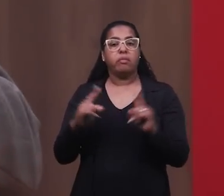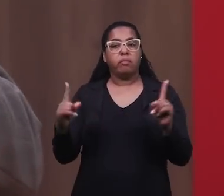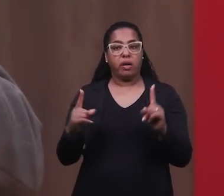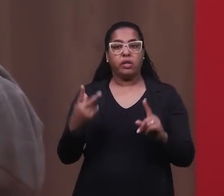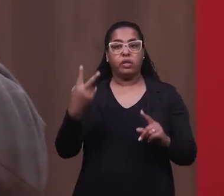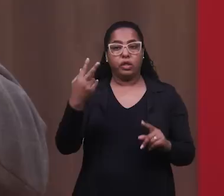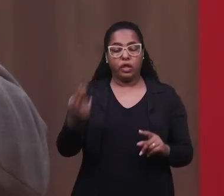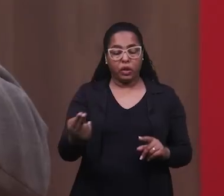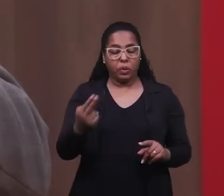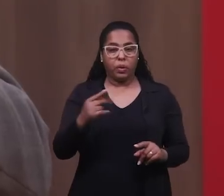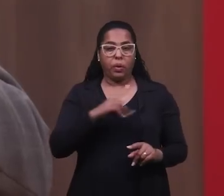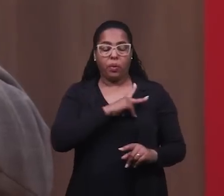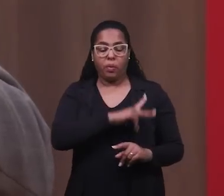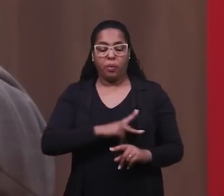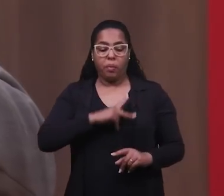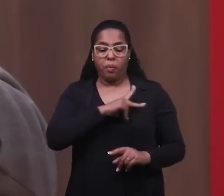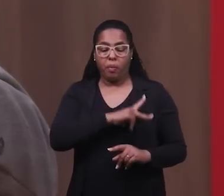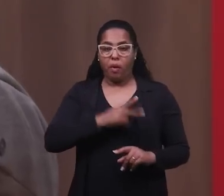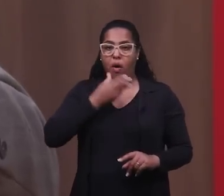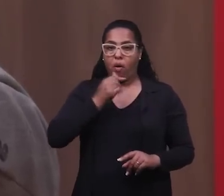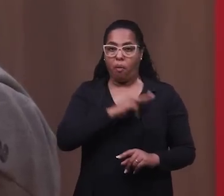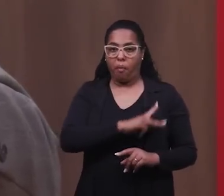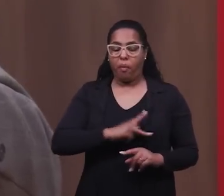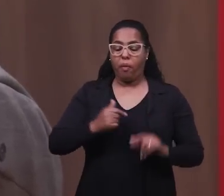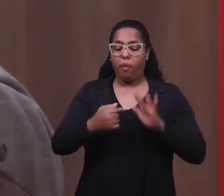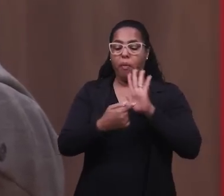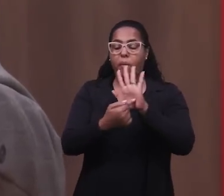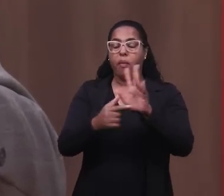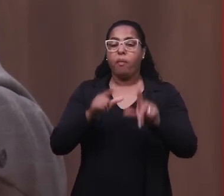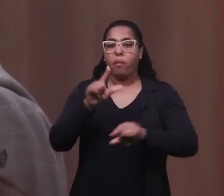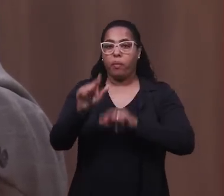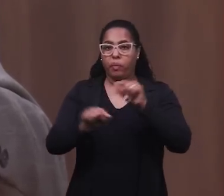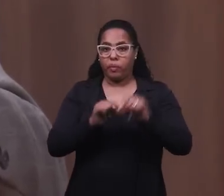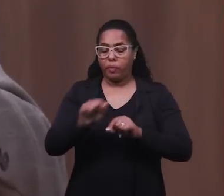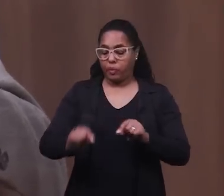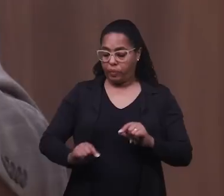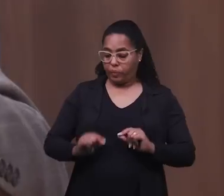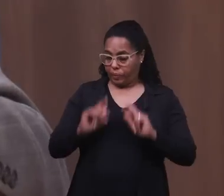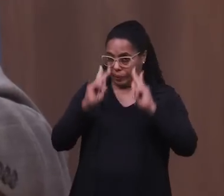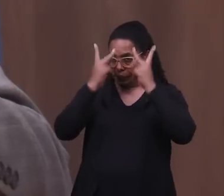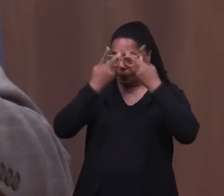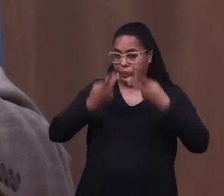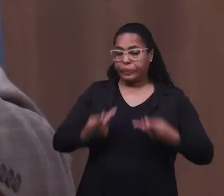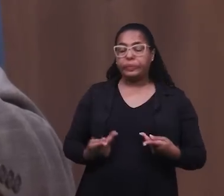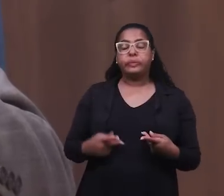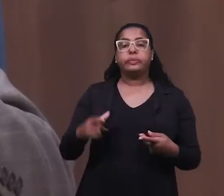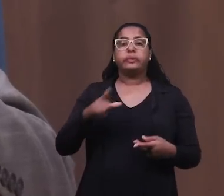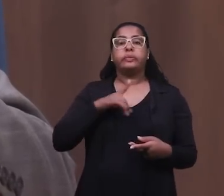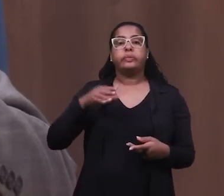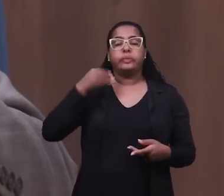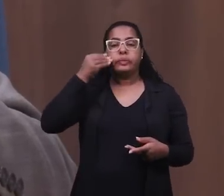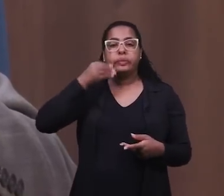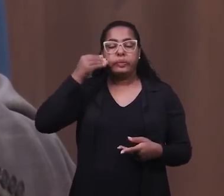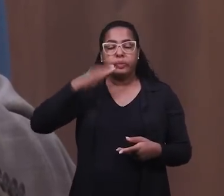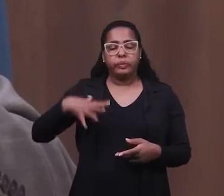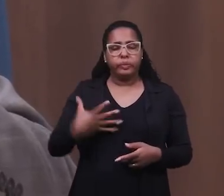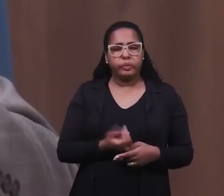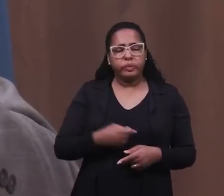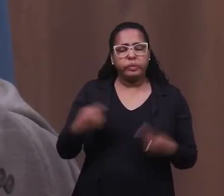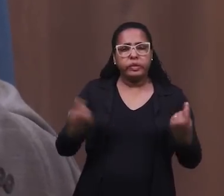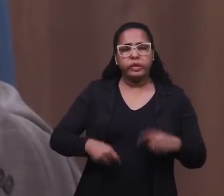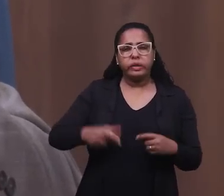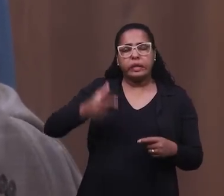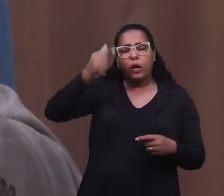Mas o apóstolo Paulo fala que o homem que tem uma experiência de salvação, ele tem que ter consciência